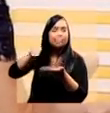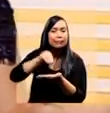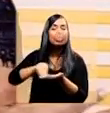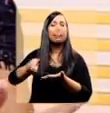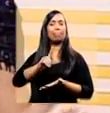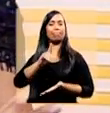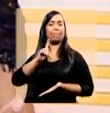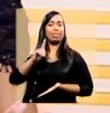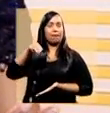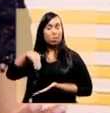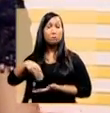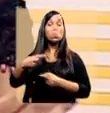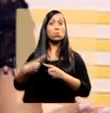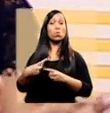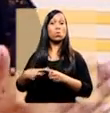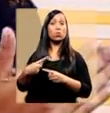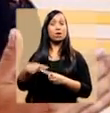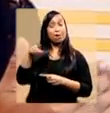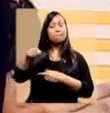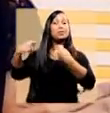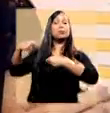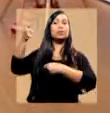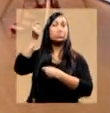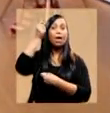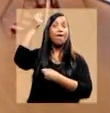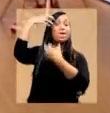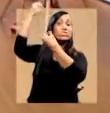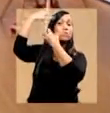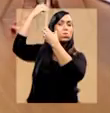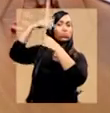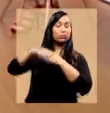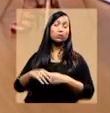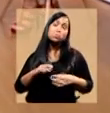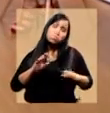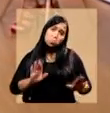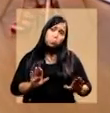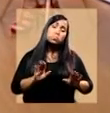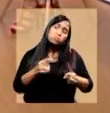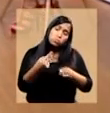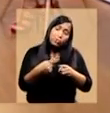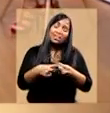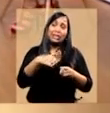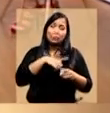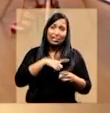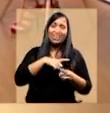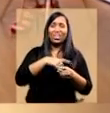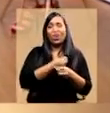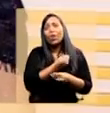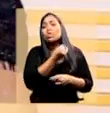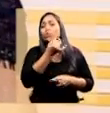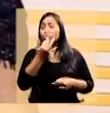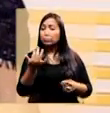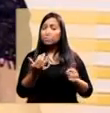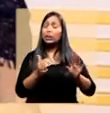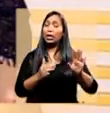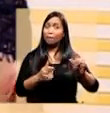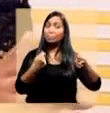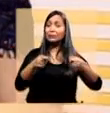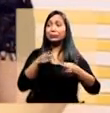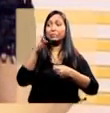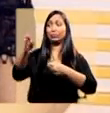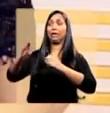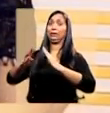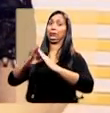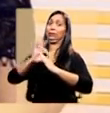secretaria, à DDM, porque elas precisam ser munidas de informação. Porque há casos que nós falamos, olha, tem